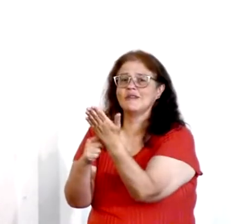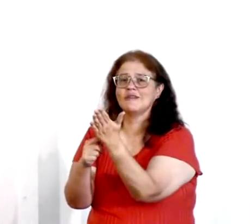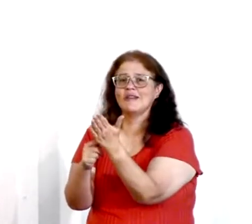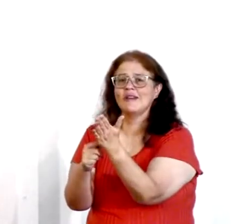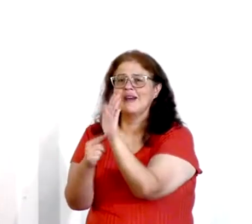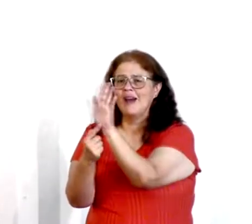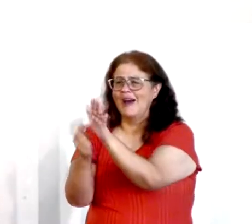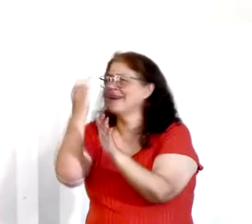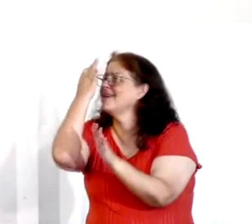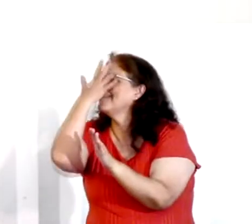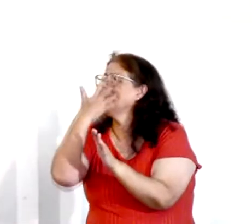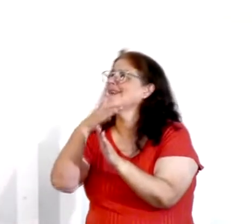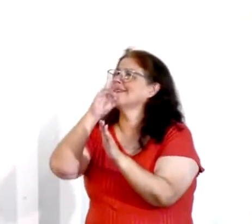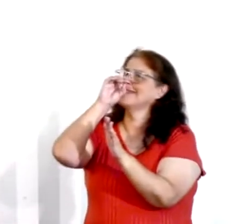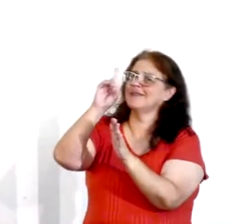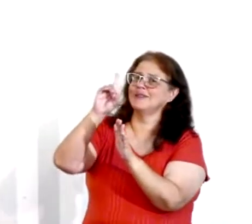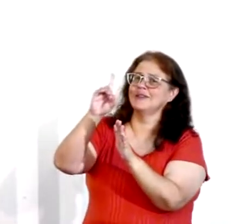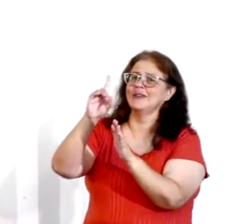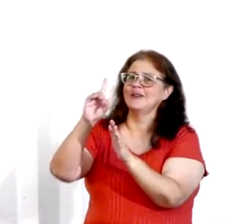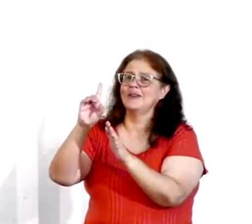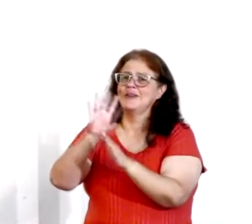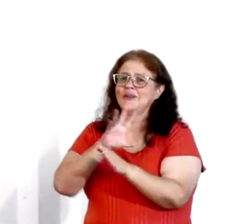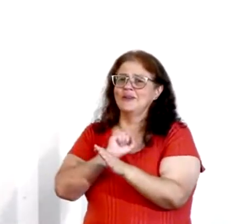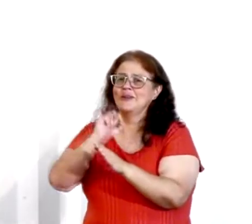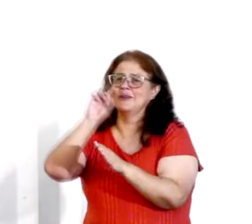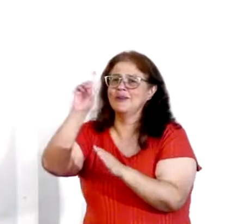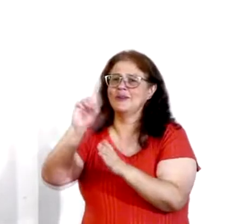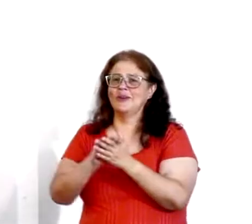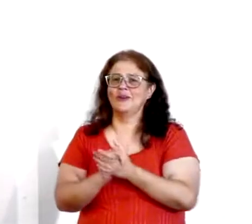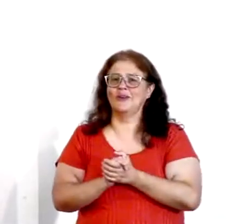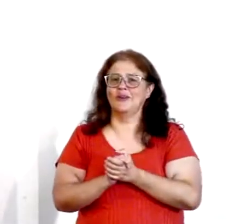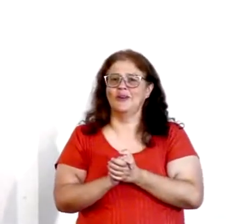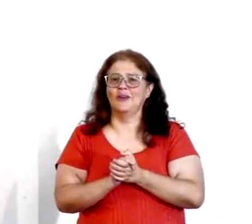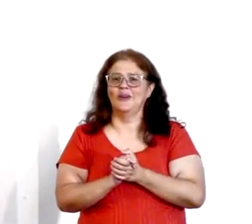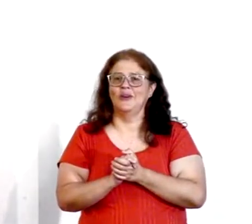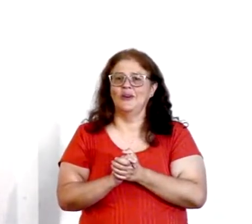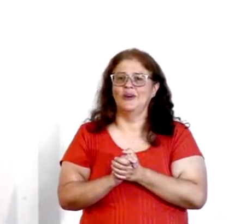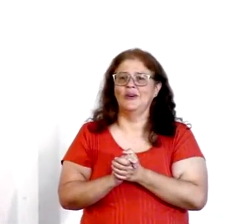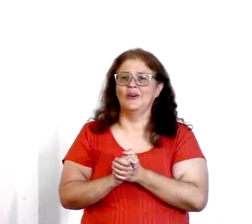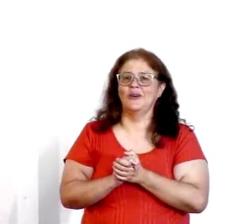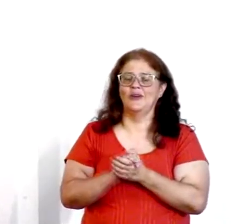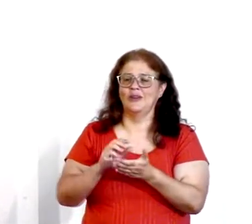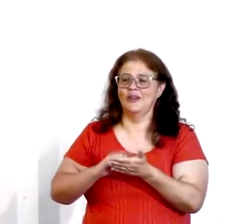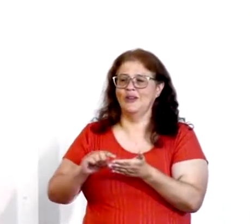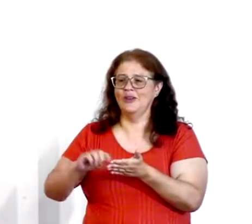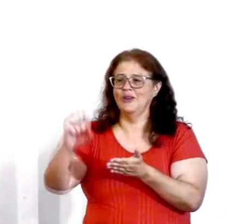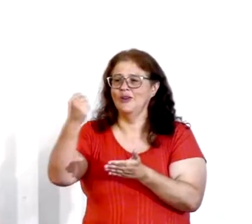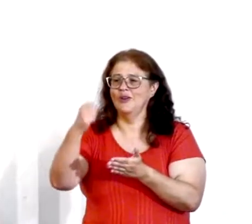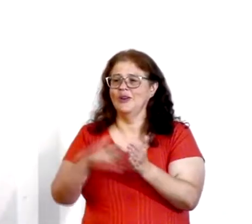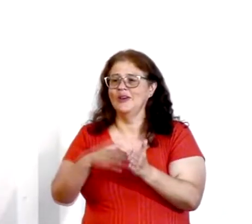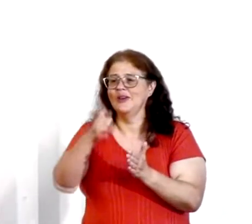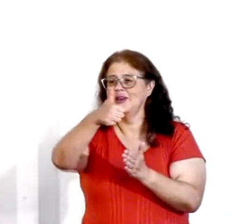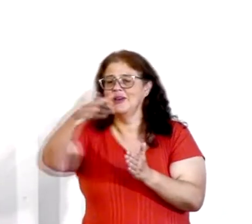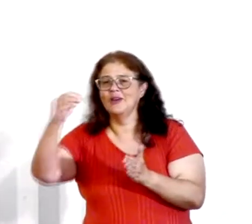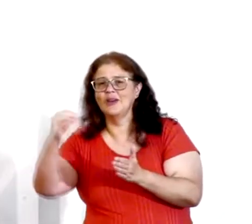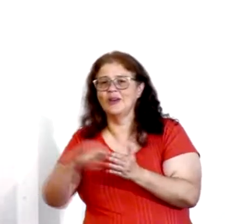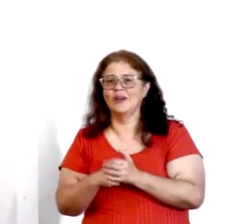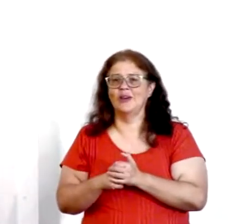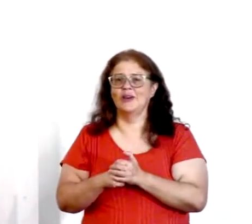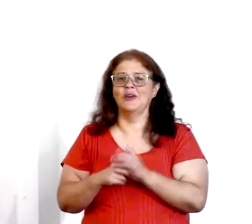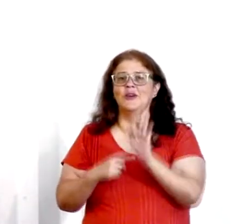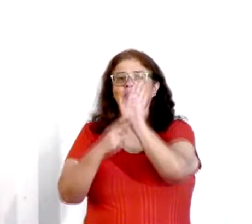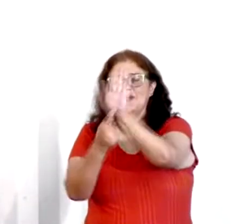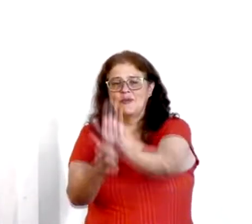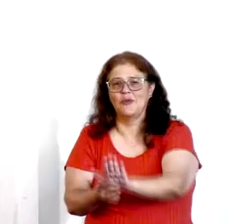um lamentar pelo seu pecado. Mas os versos de 8 a 10 nos mostram uma expressão